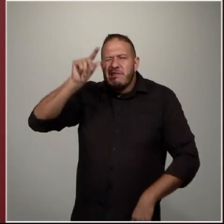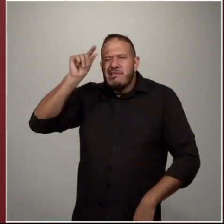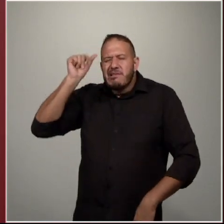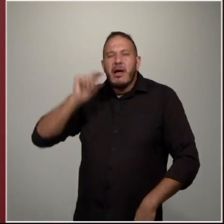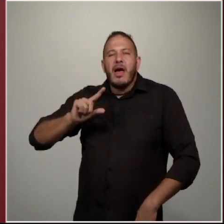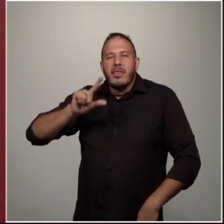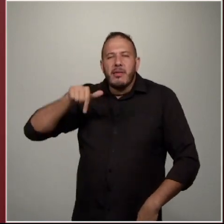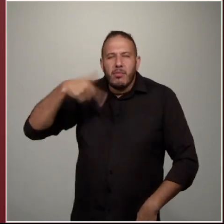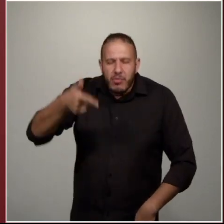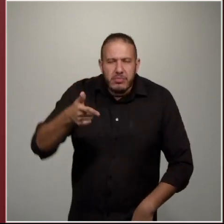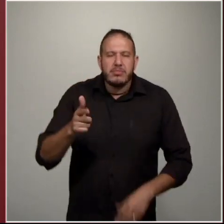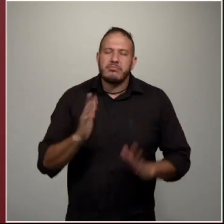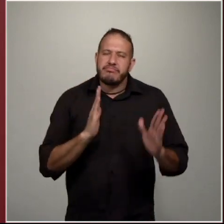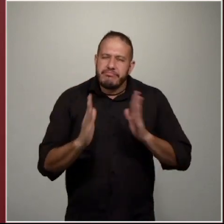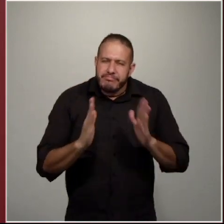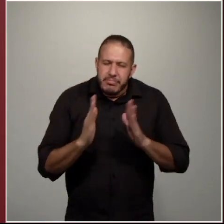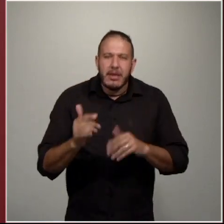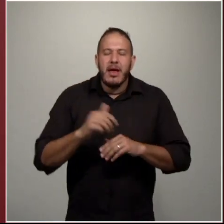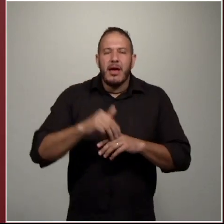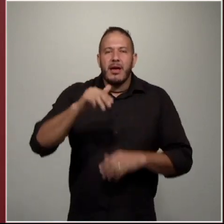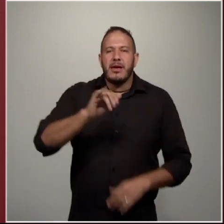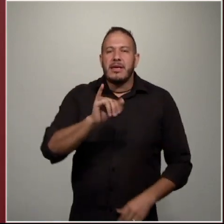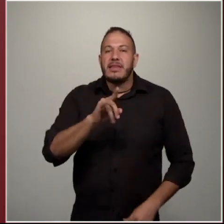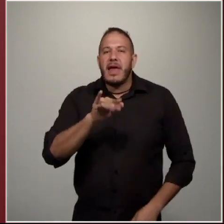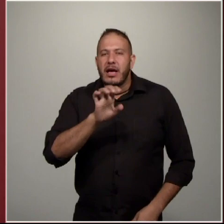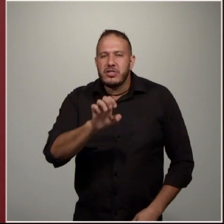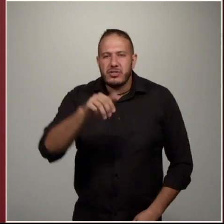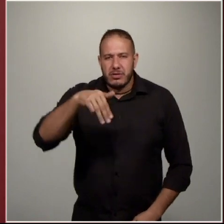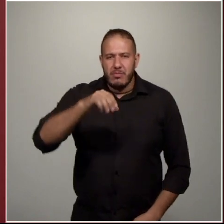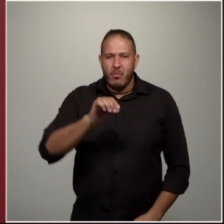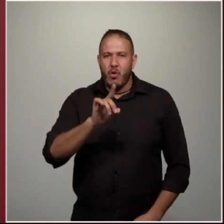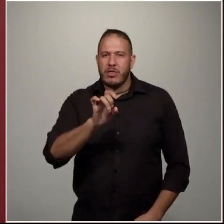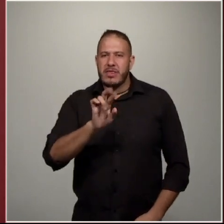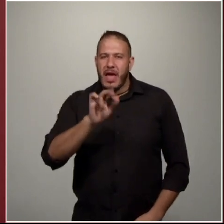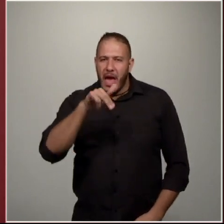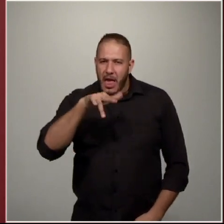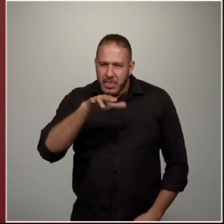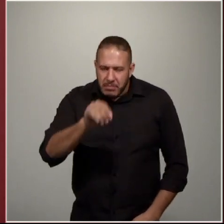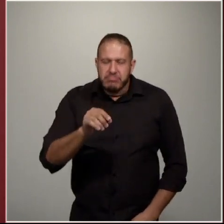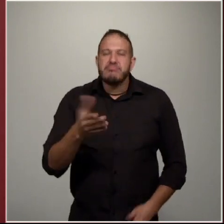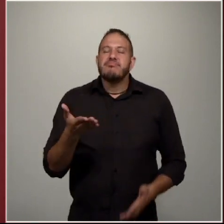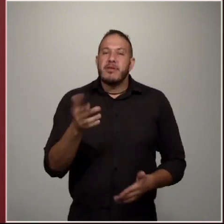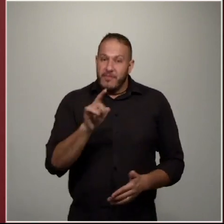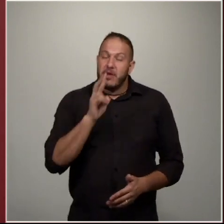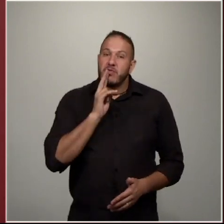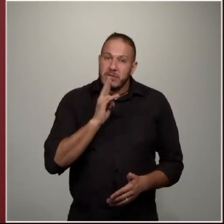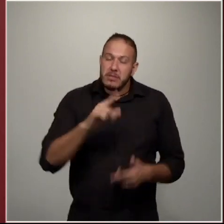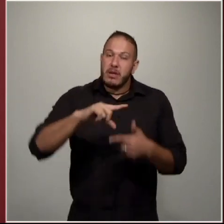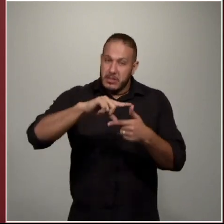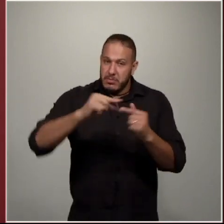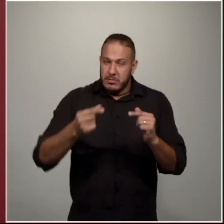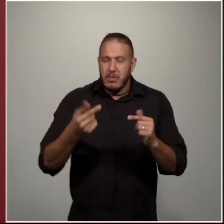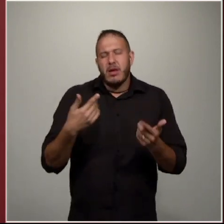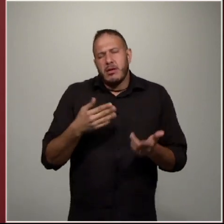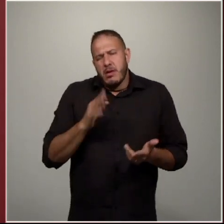idade moderna ela vai é ser construída com base na geometria principalmente claro que temos a aritmética mas a geometria